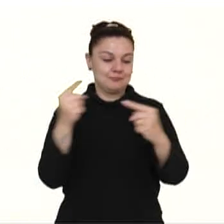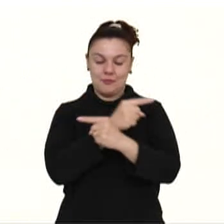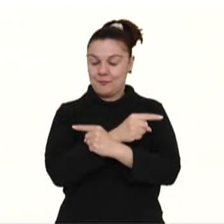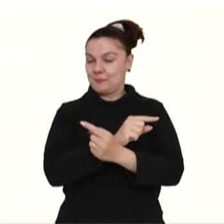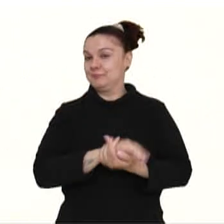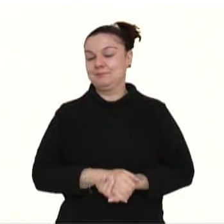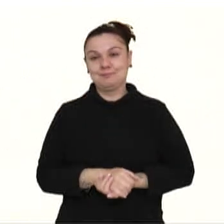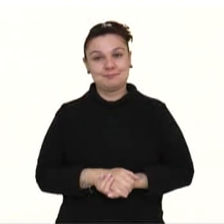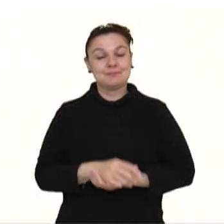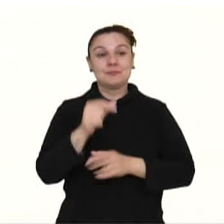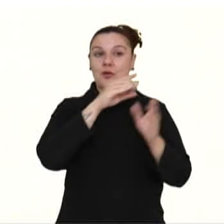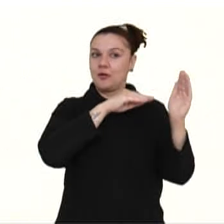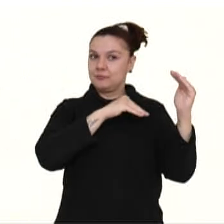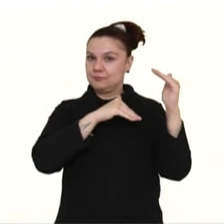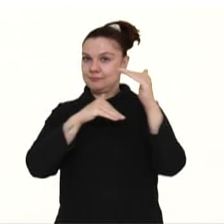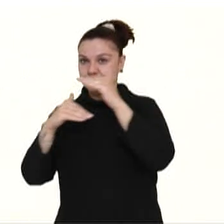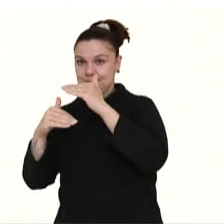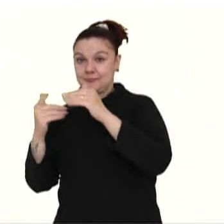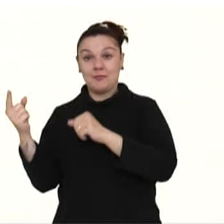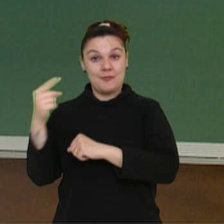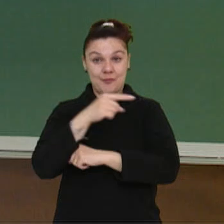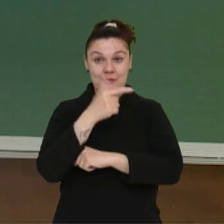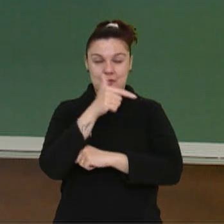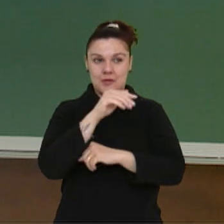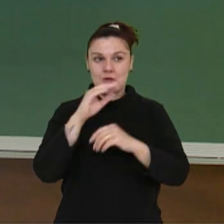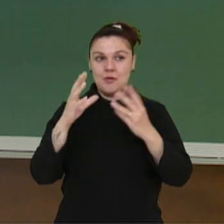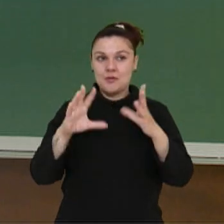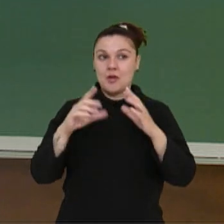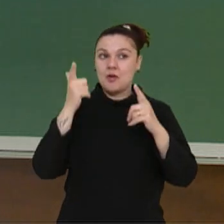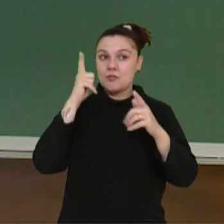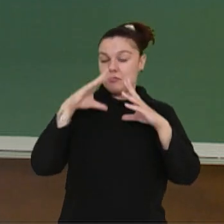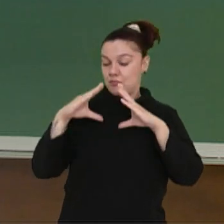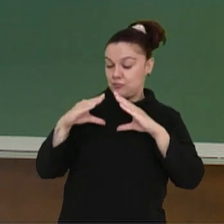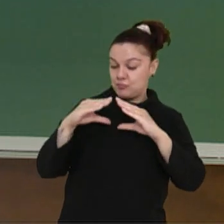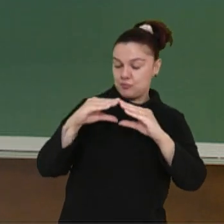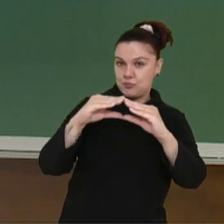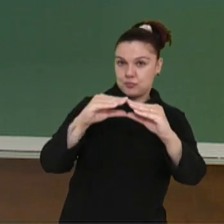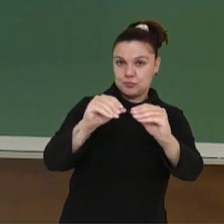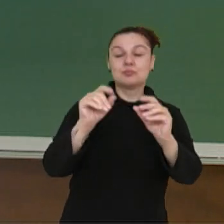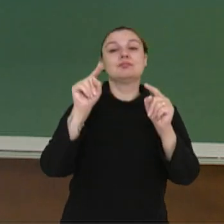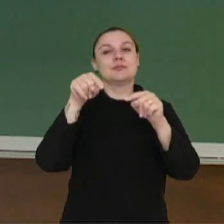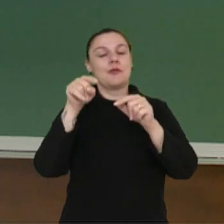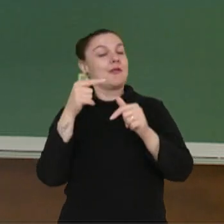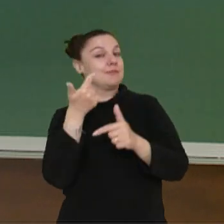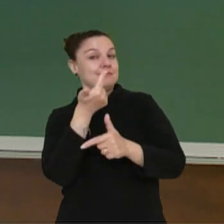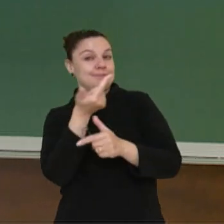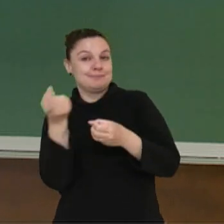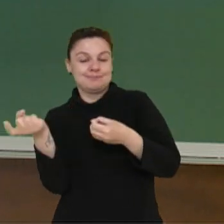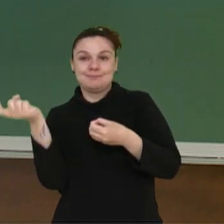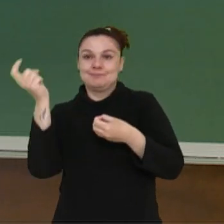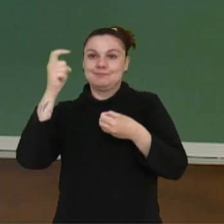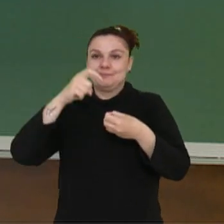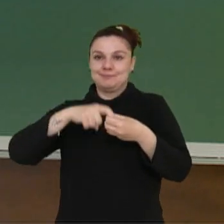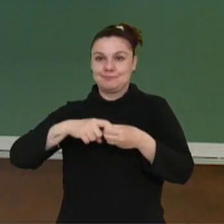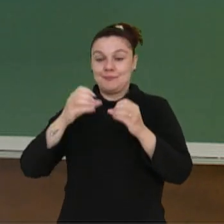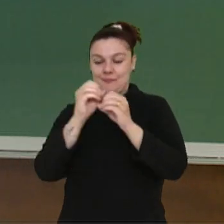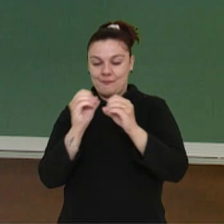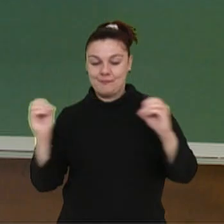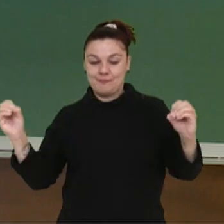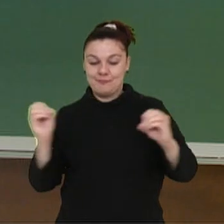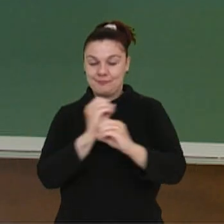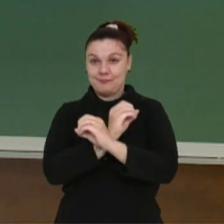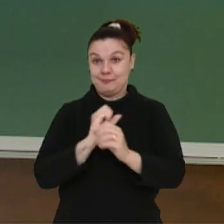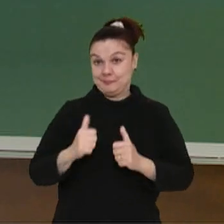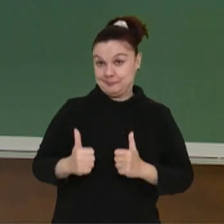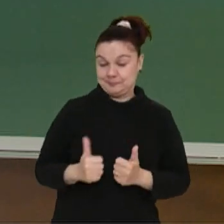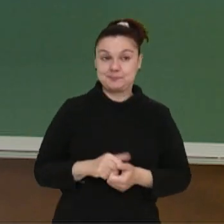ou seja, não há reação inversa. Se ela rendeu tudo que tinha para render, é porque essa reação não tem processo de